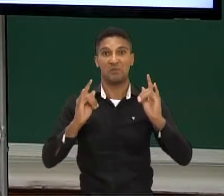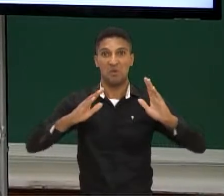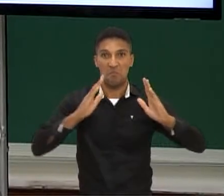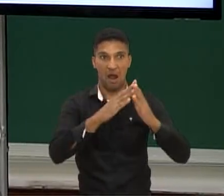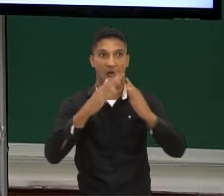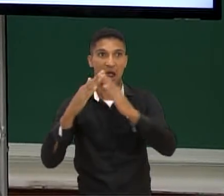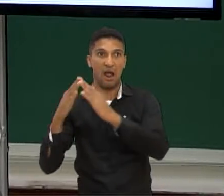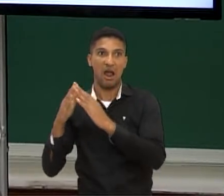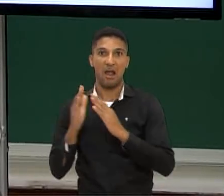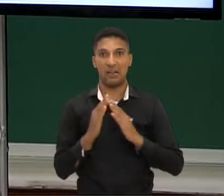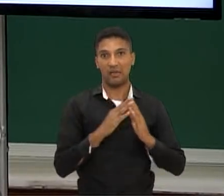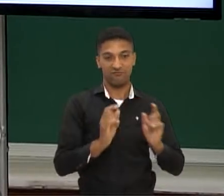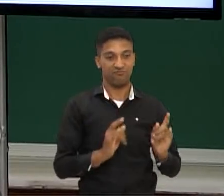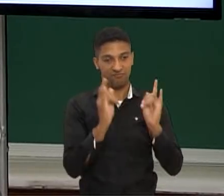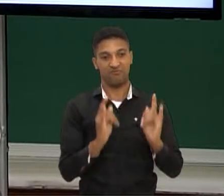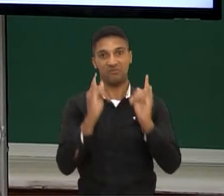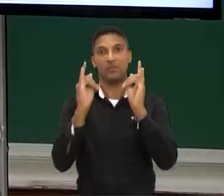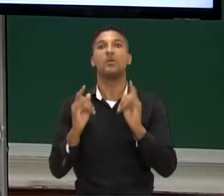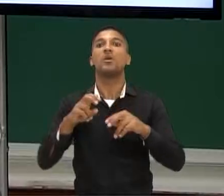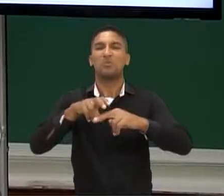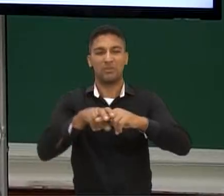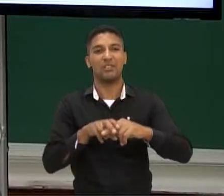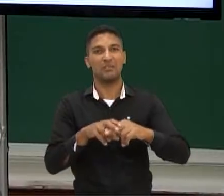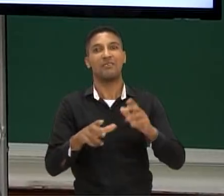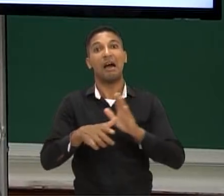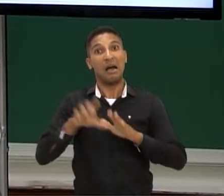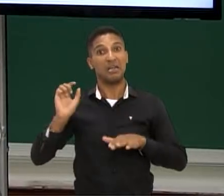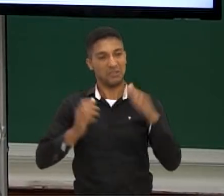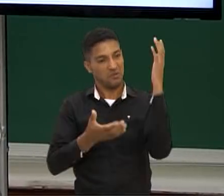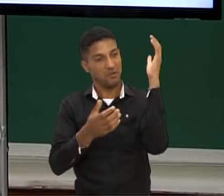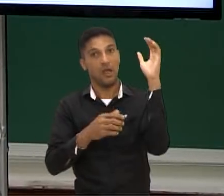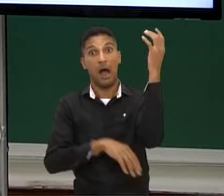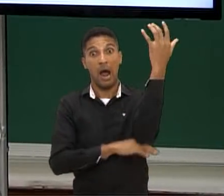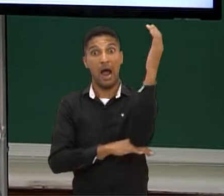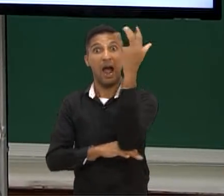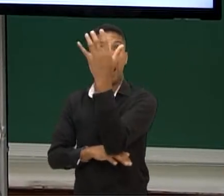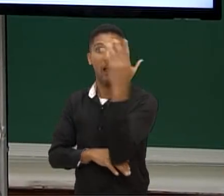de espaço e assim foi ocorrendo o desmatamento.